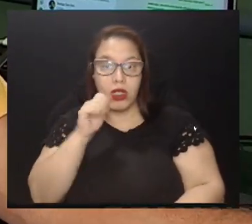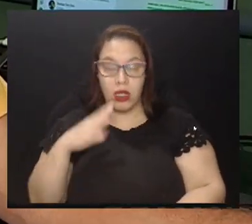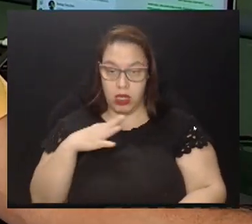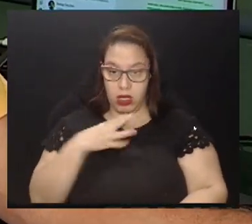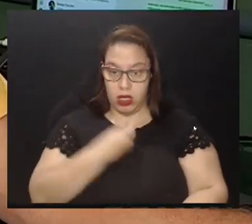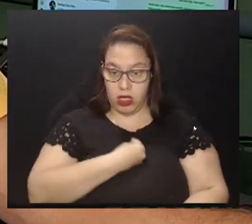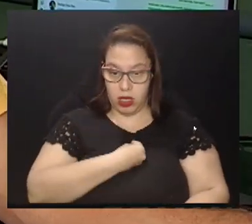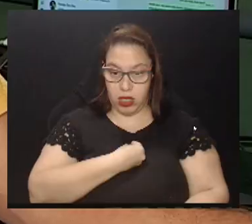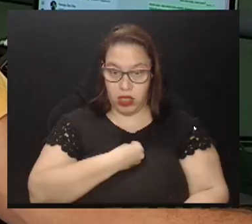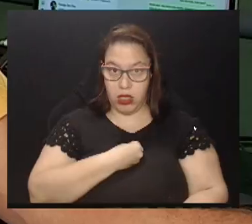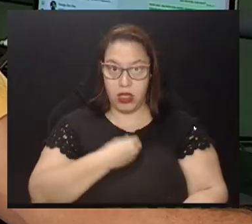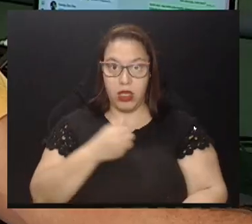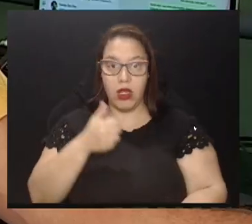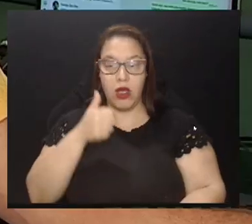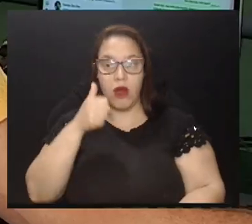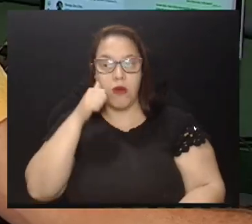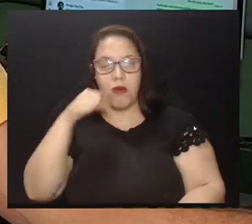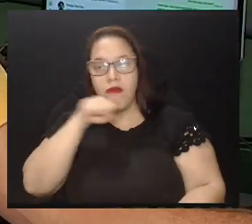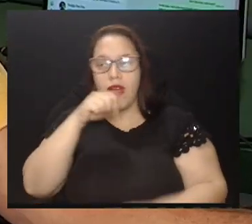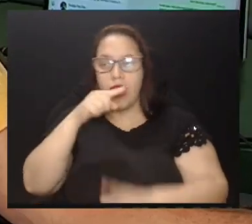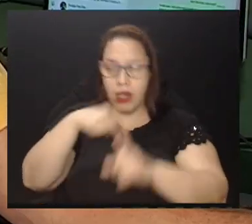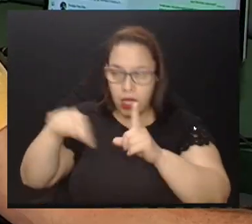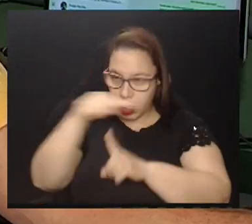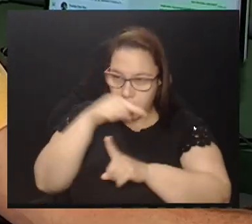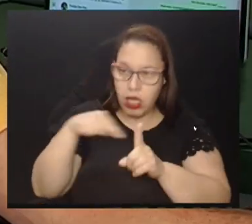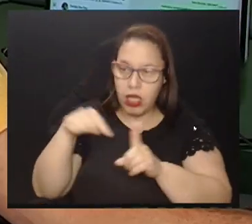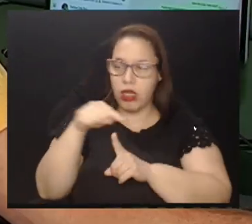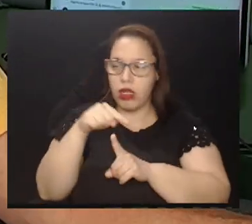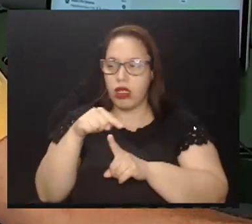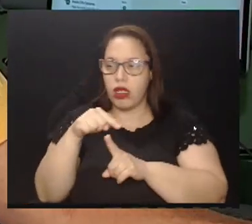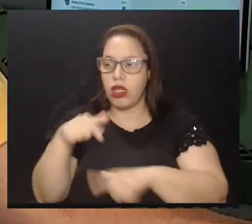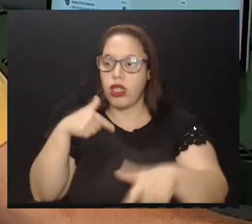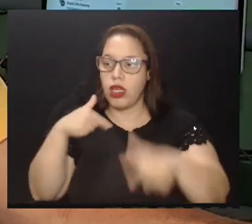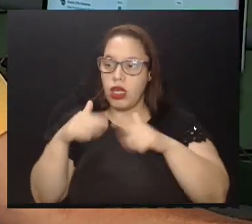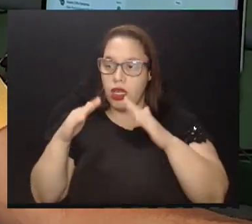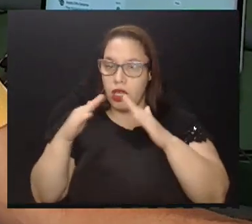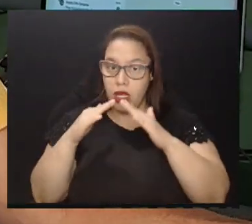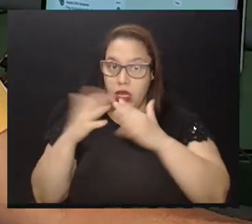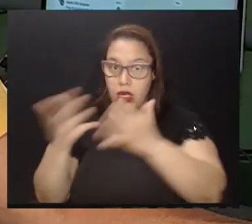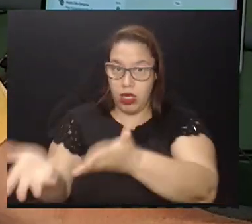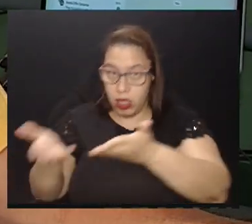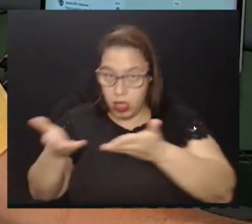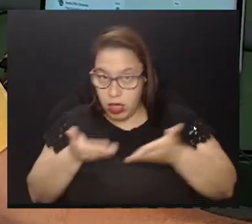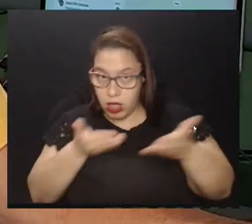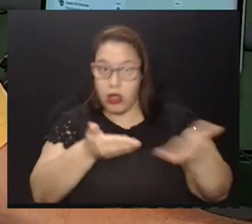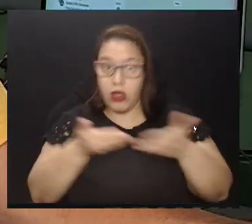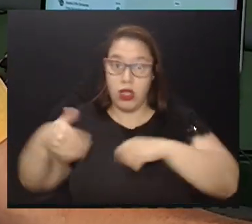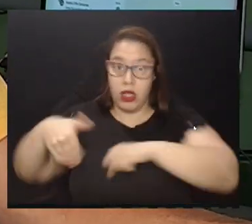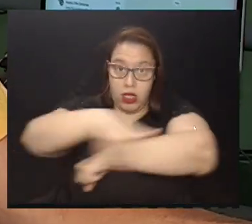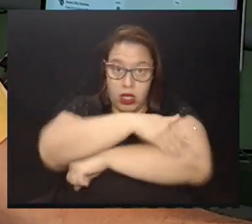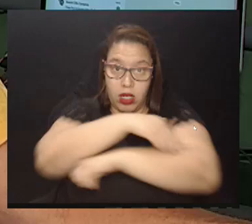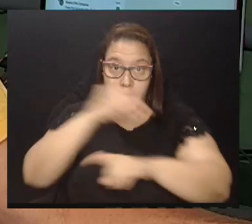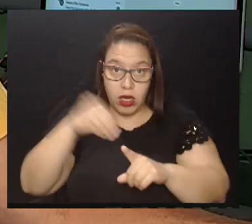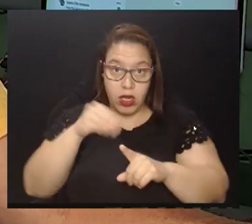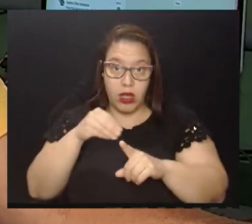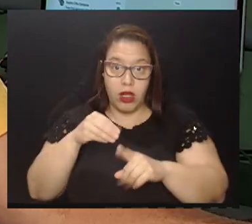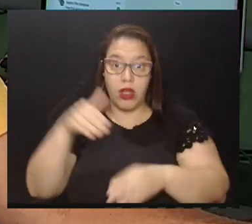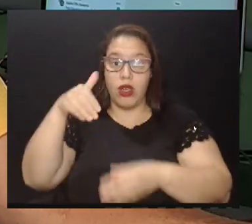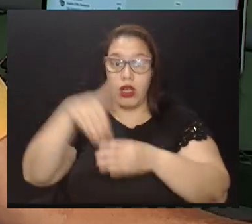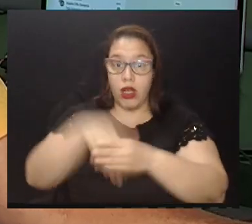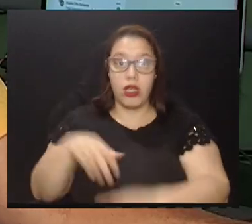santo, e que trabalha numa casa de acolhimento de pessoas trans em situação de rua e que foi candidata a